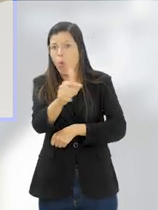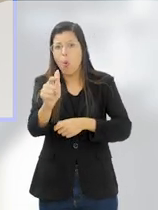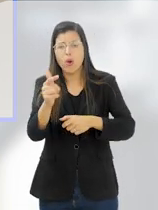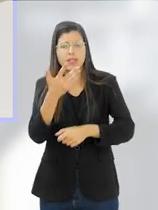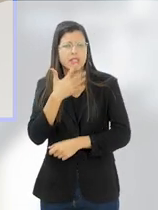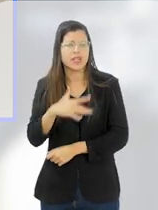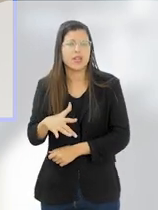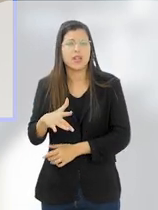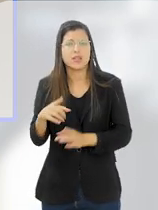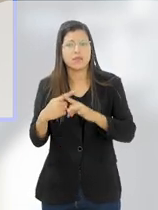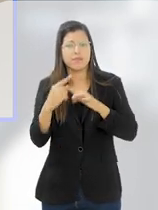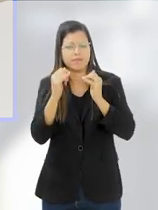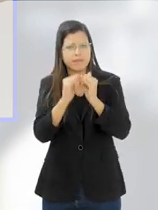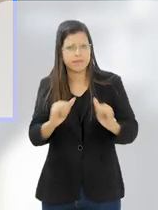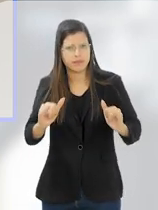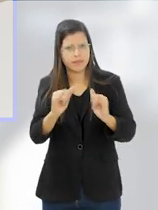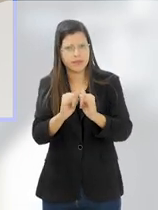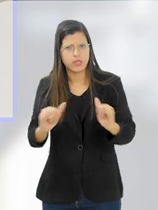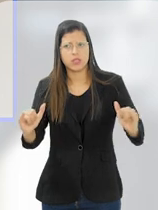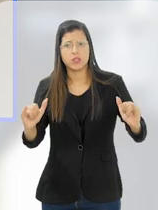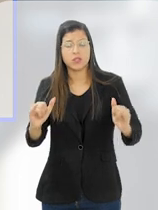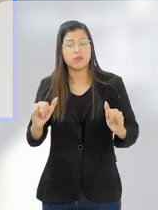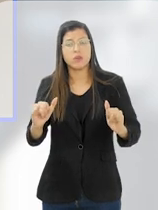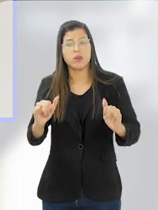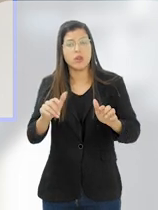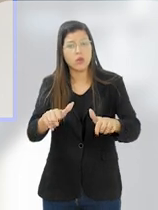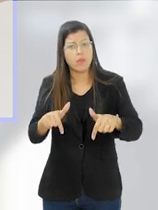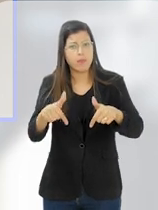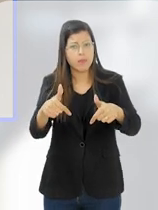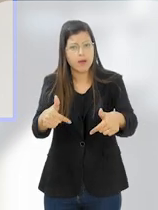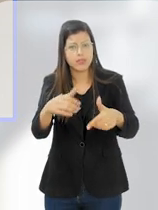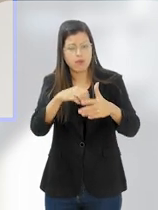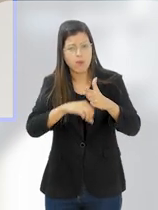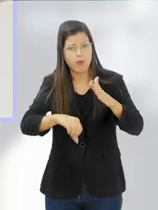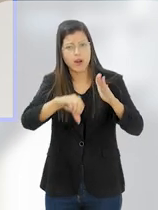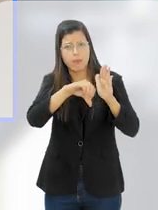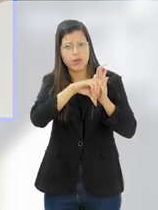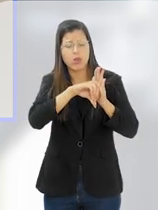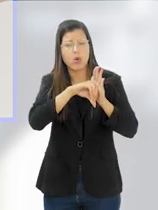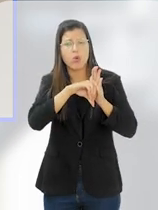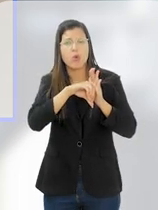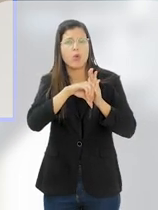crianças, porque ela está divulgando uma atividade criminosa, uma atividade